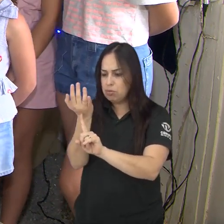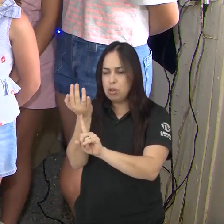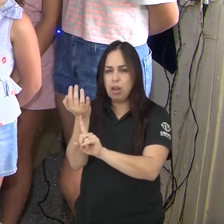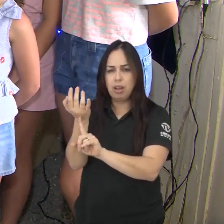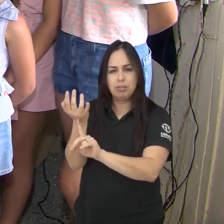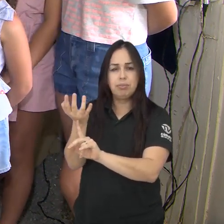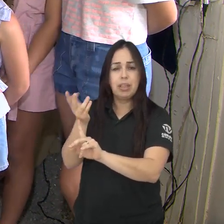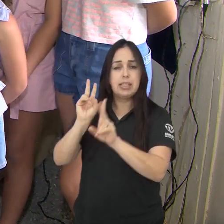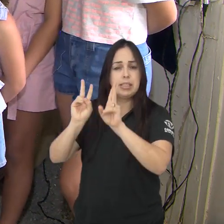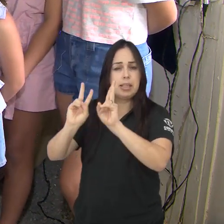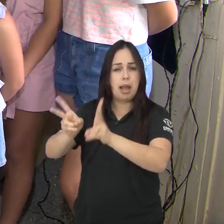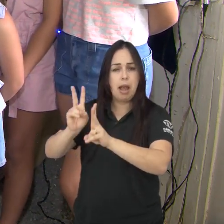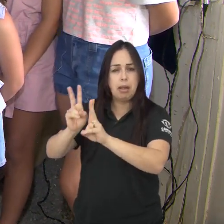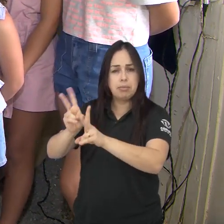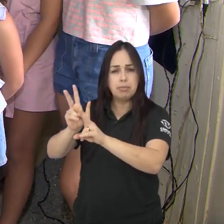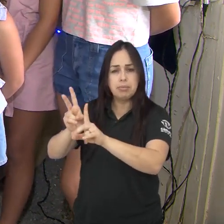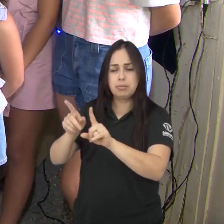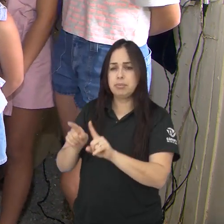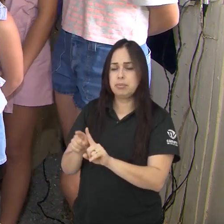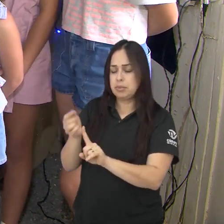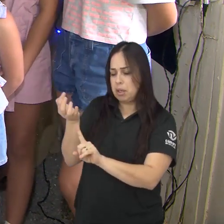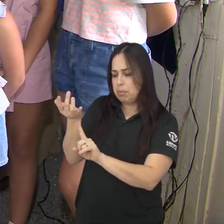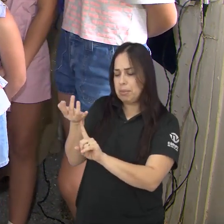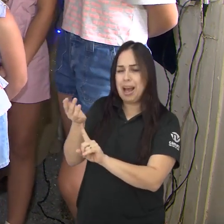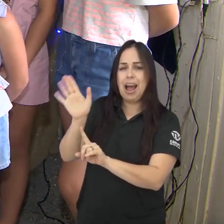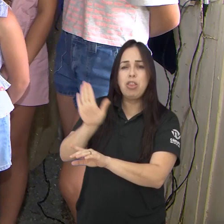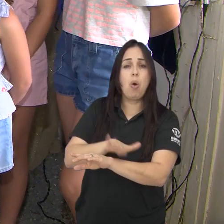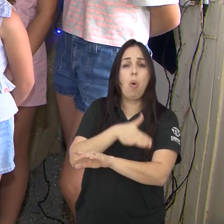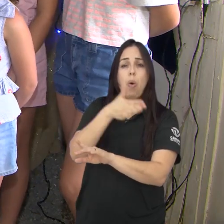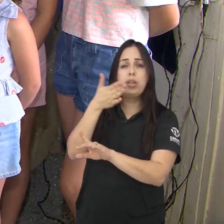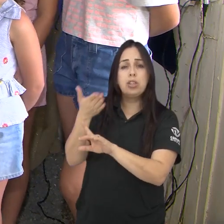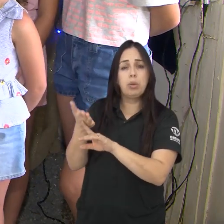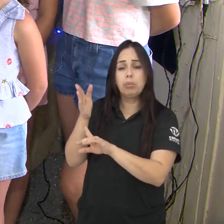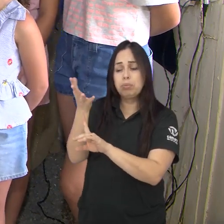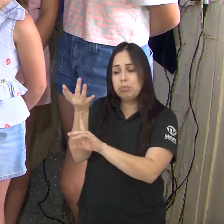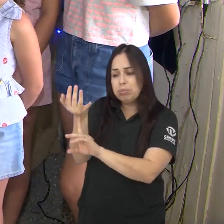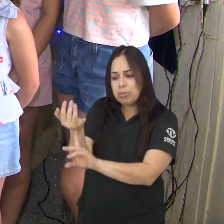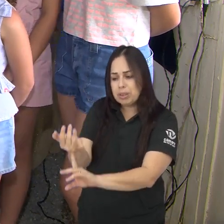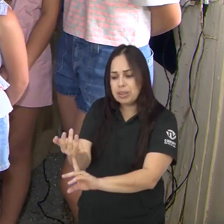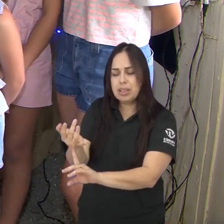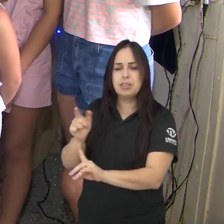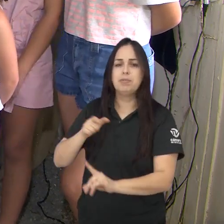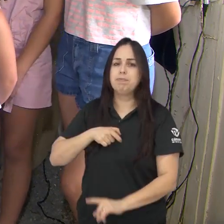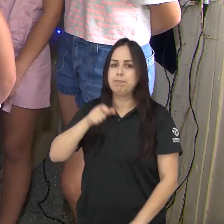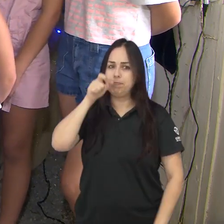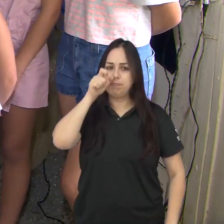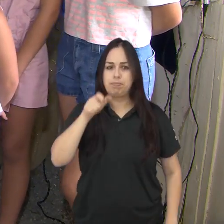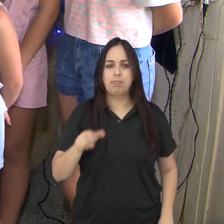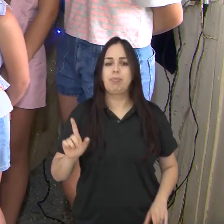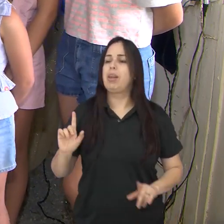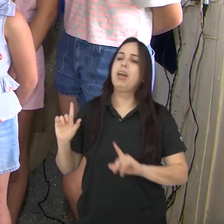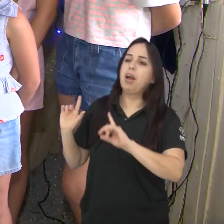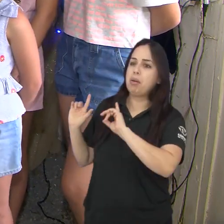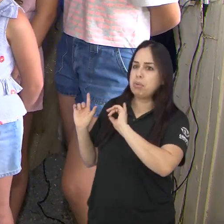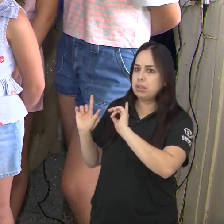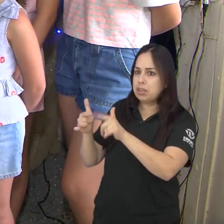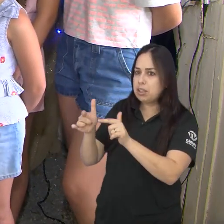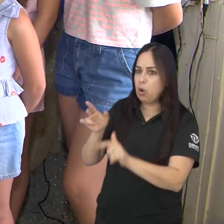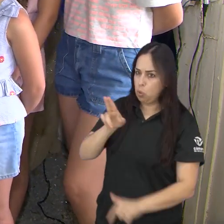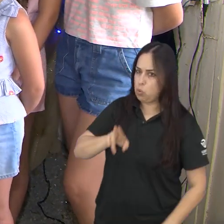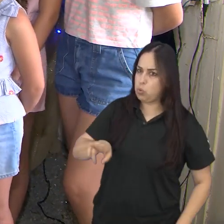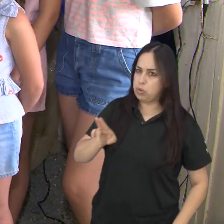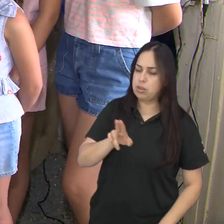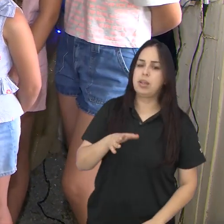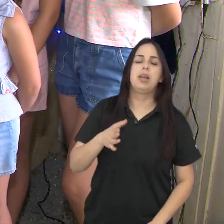que ela acendia, ficava a noite toda no presépio. Era bem interessante. Essa tradição a senhora